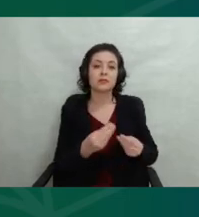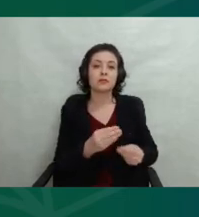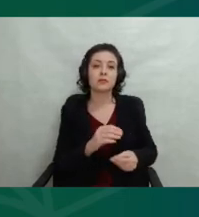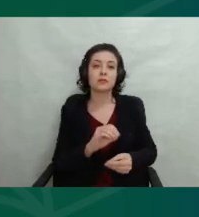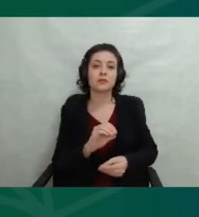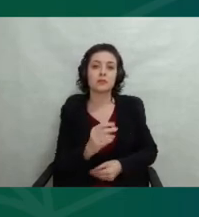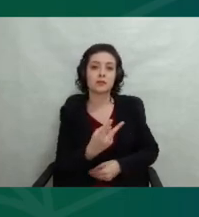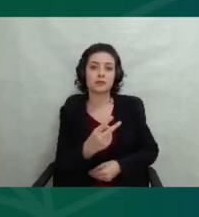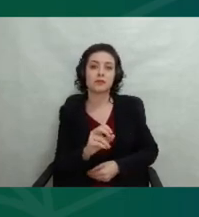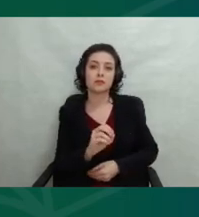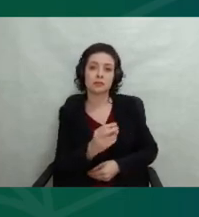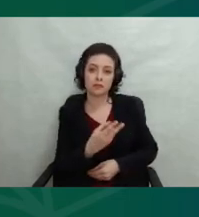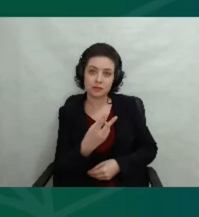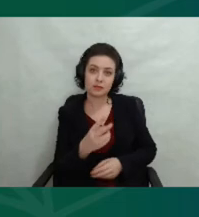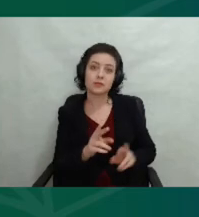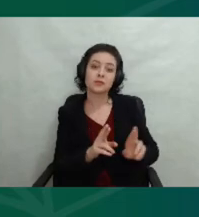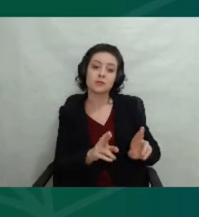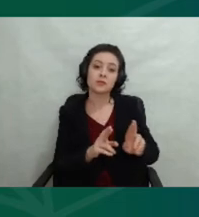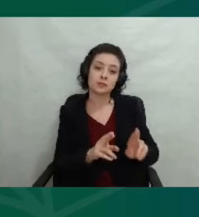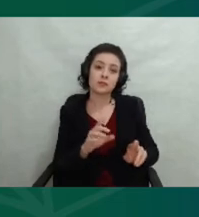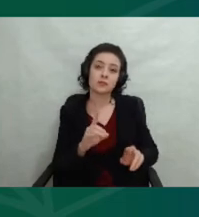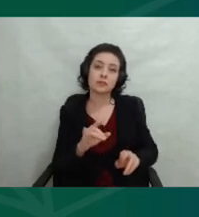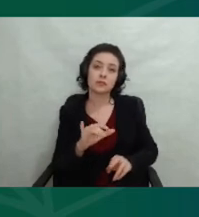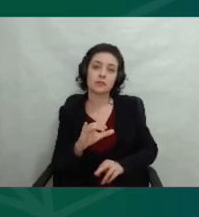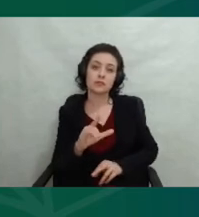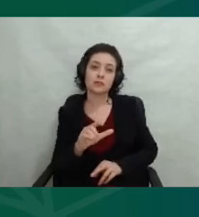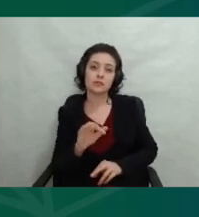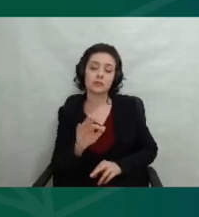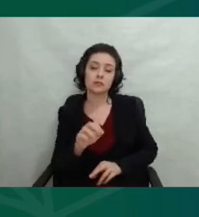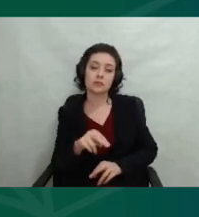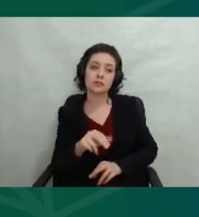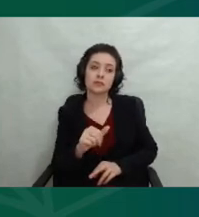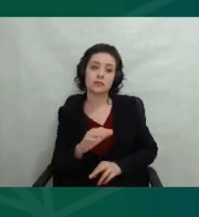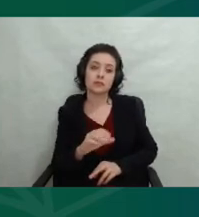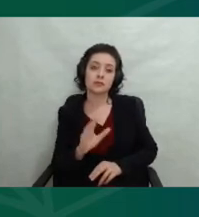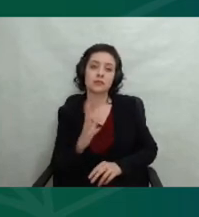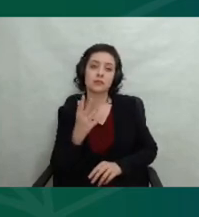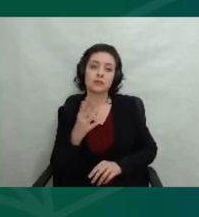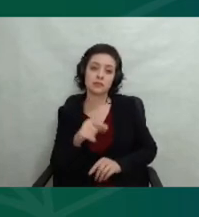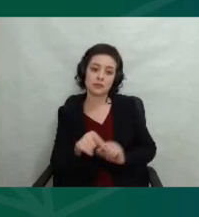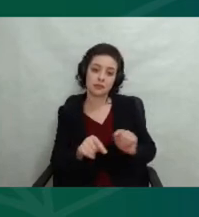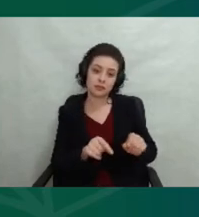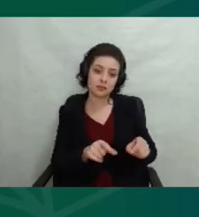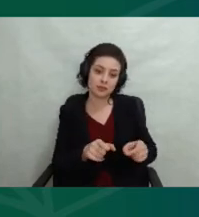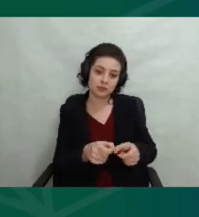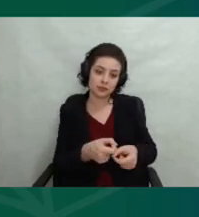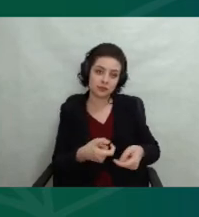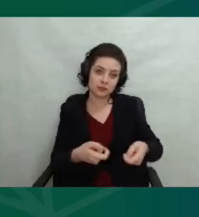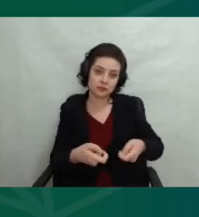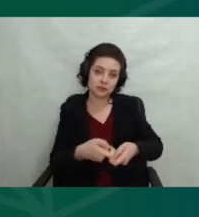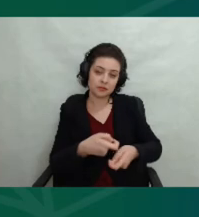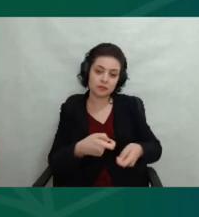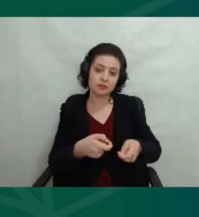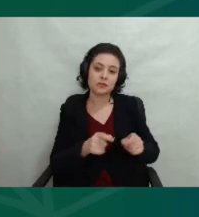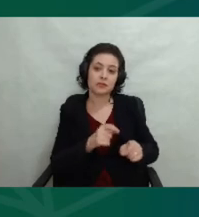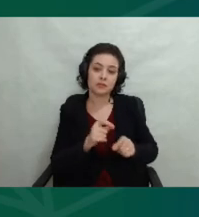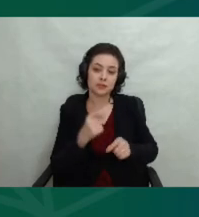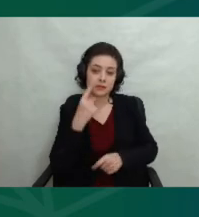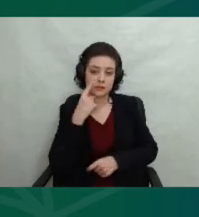espera do diclofenaco, ele também acontece em mexilhões. Então, aqui a gente está vendo a COX sendo reduzida